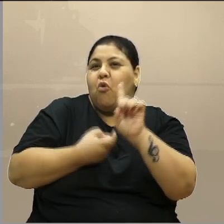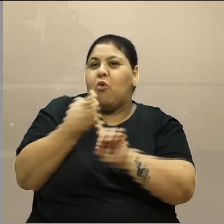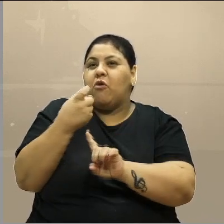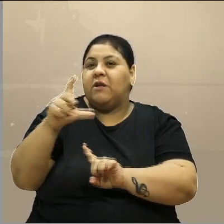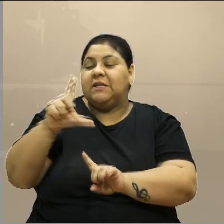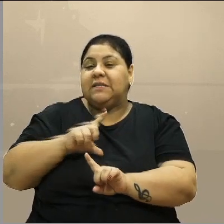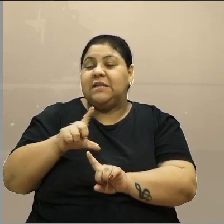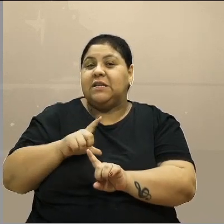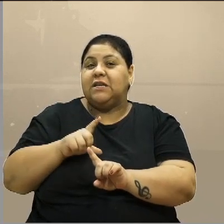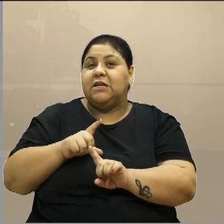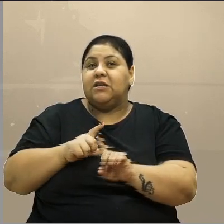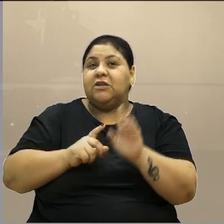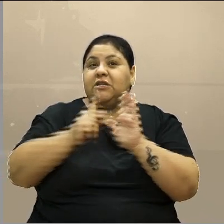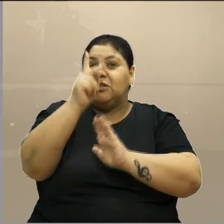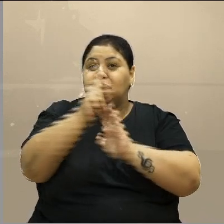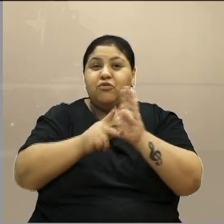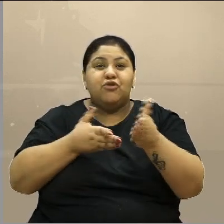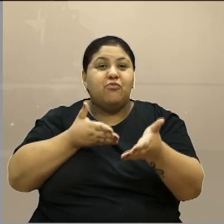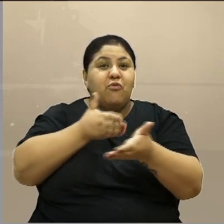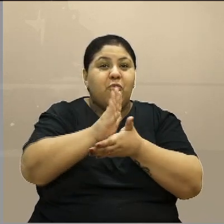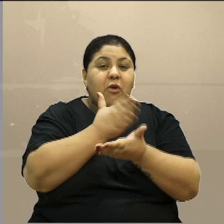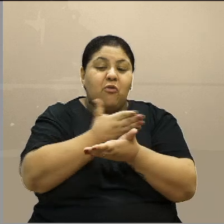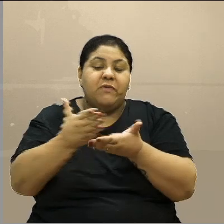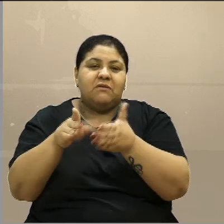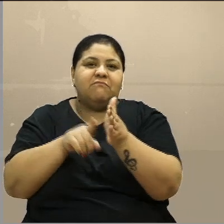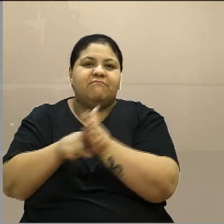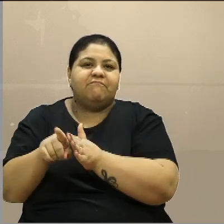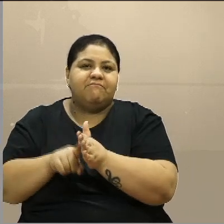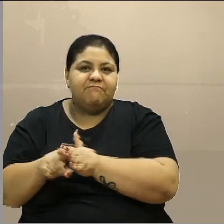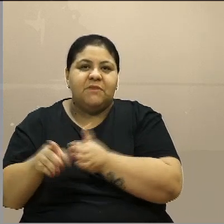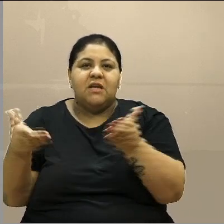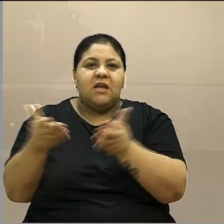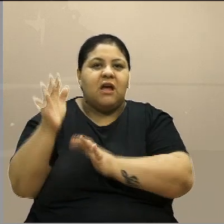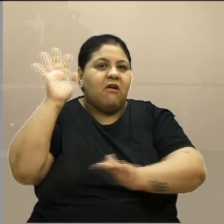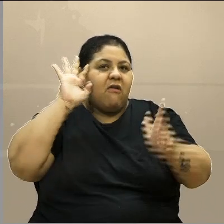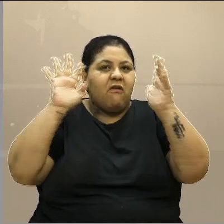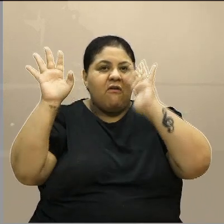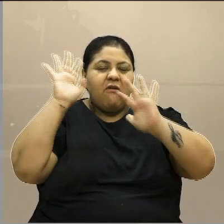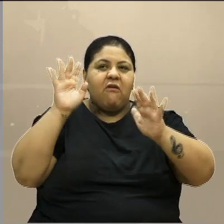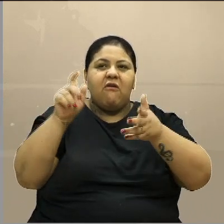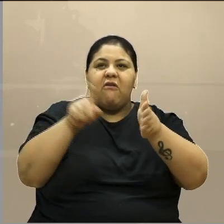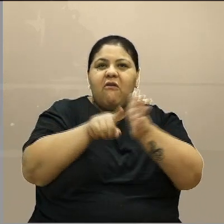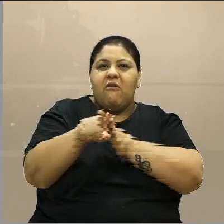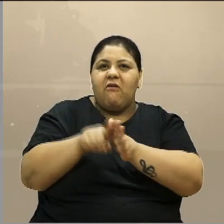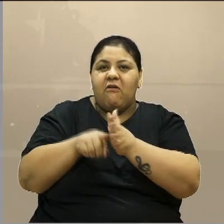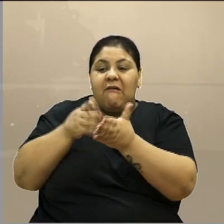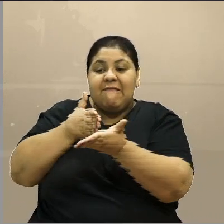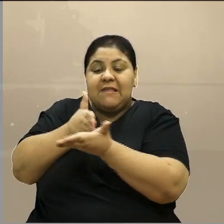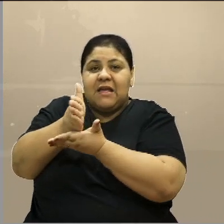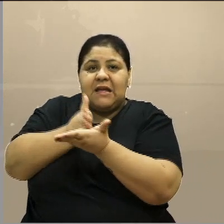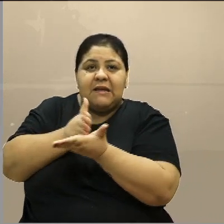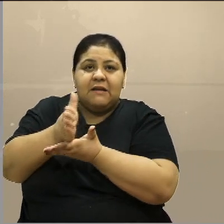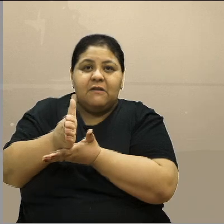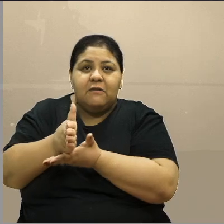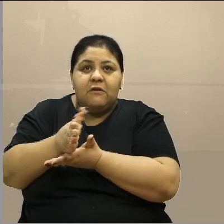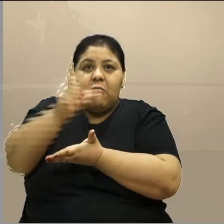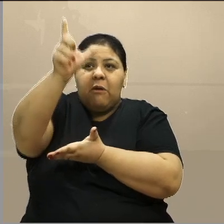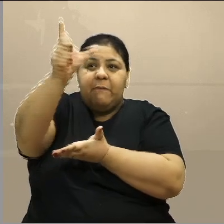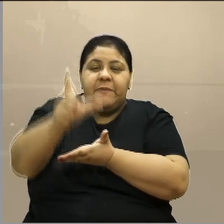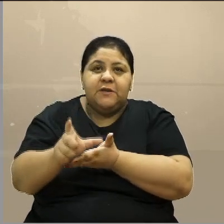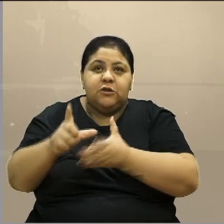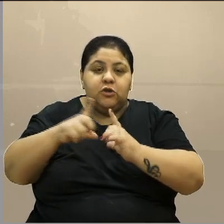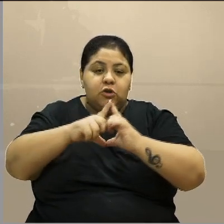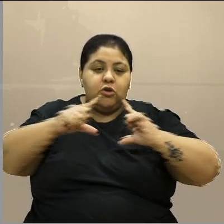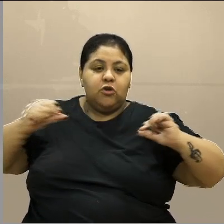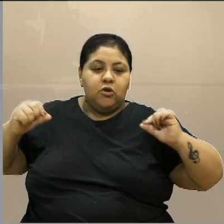o projeto aprovado para começar a pesquisa. Agora, imagine você está fazendo uma pesquisa, na metade da pesquisa você vê que um cara lá do Japão publicou a